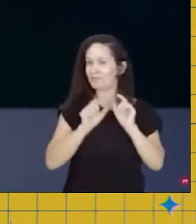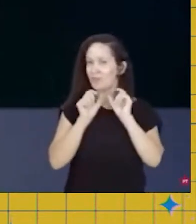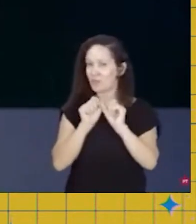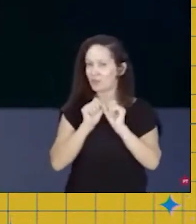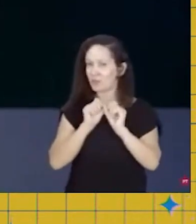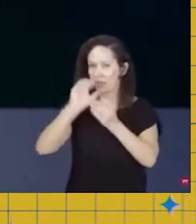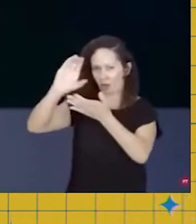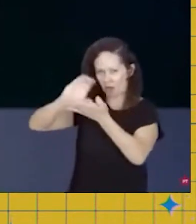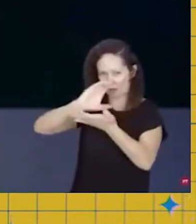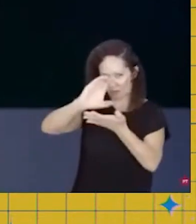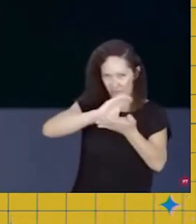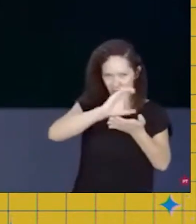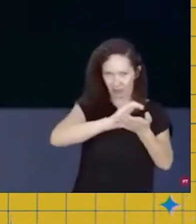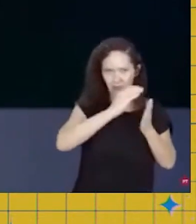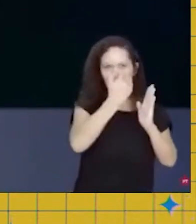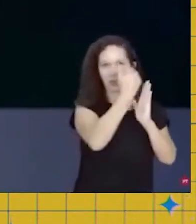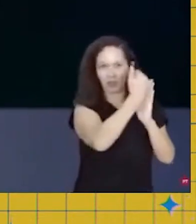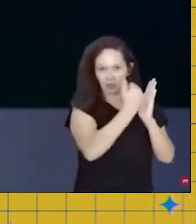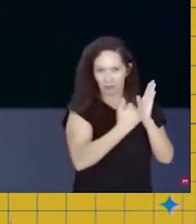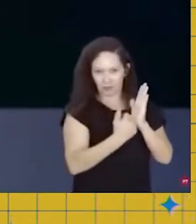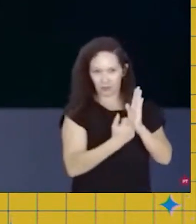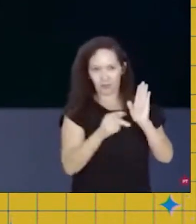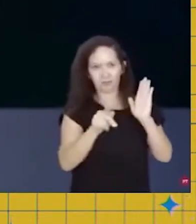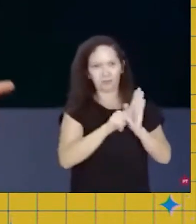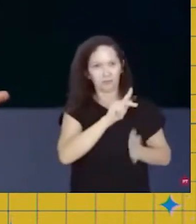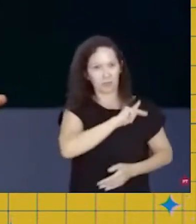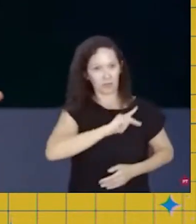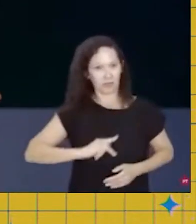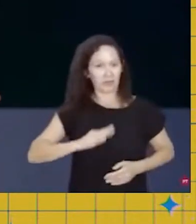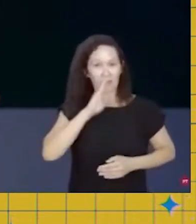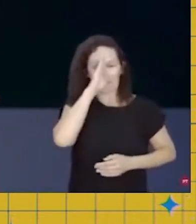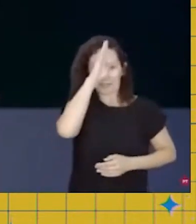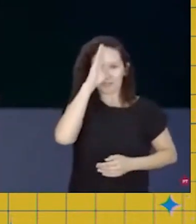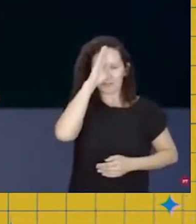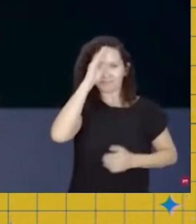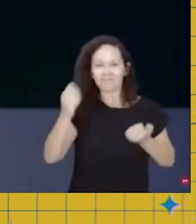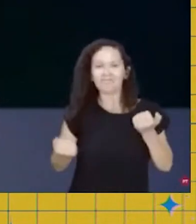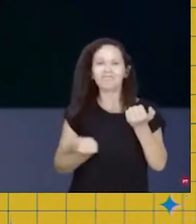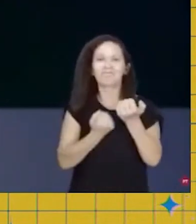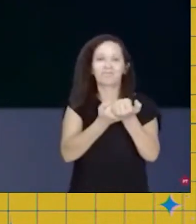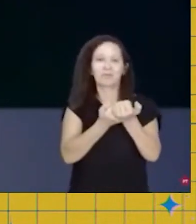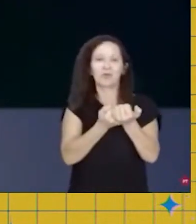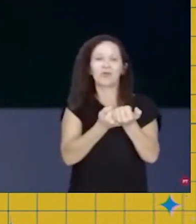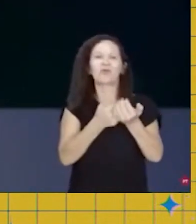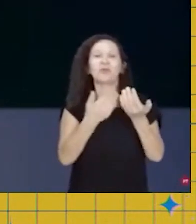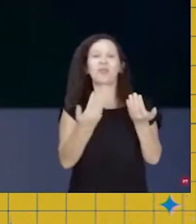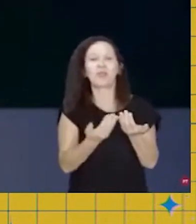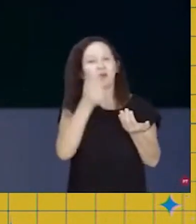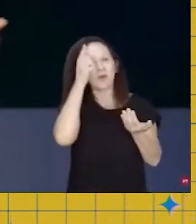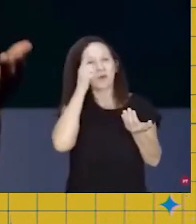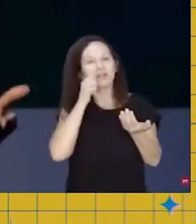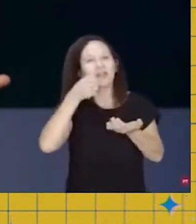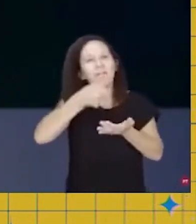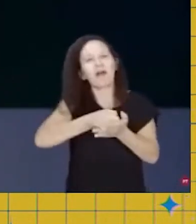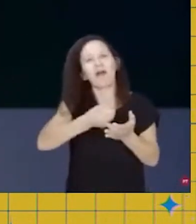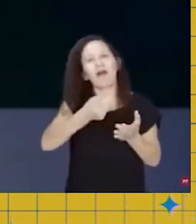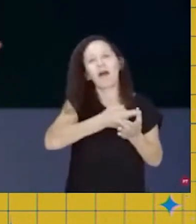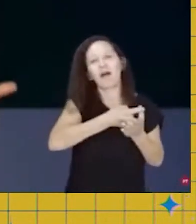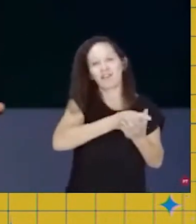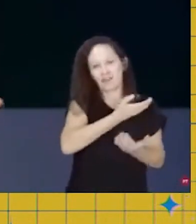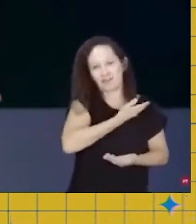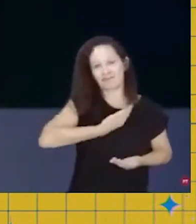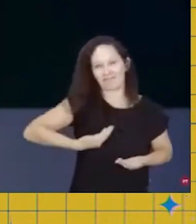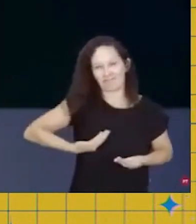dos programas prioritários do governo e a sustentabilidade da dívida pública nós temos que